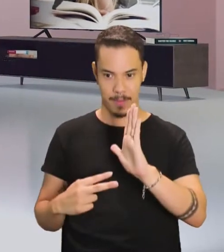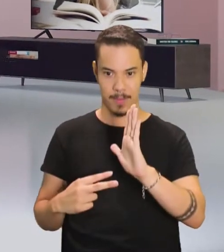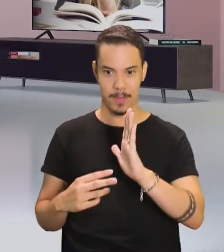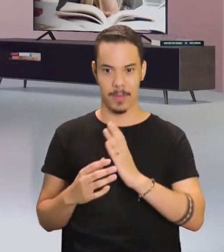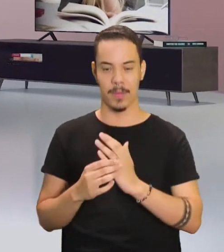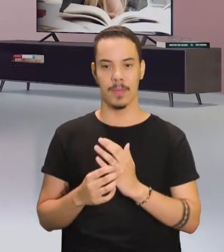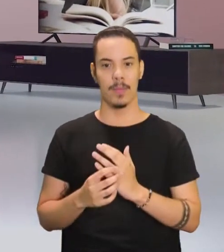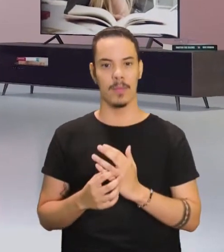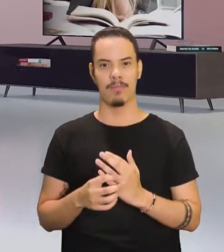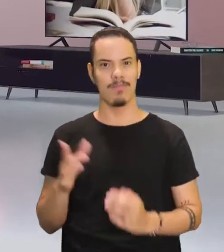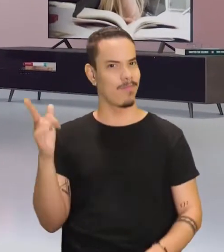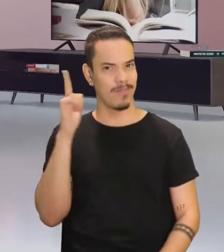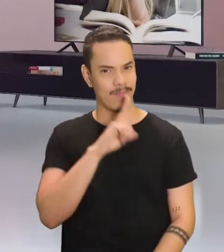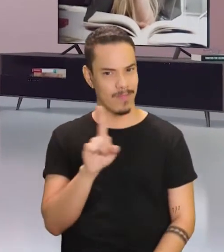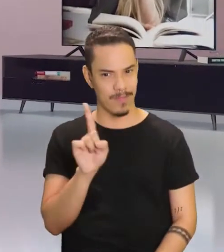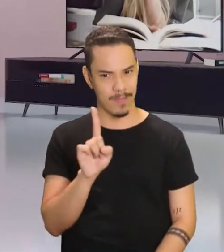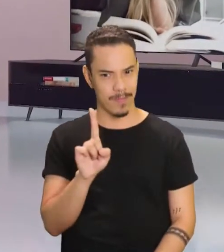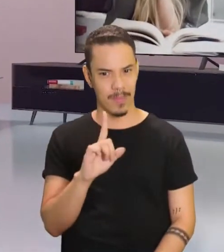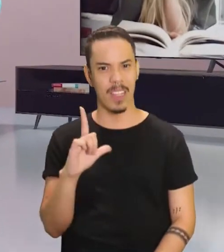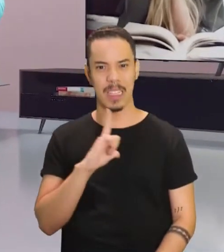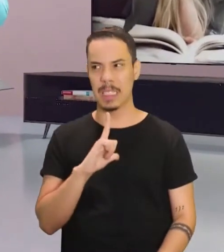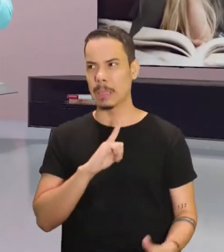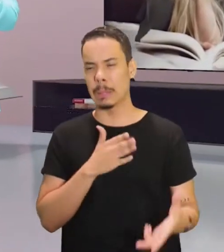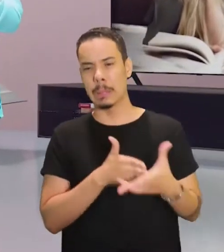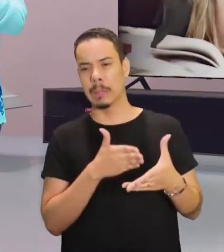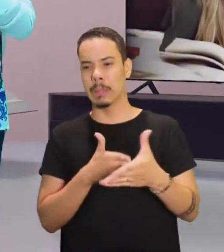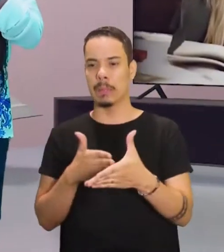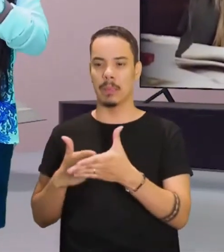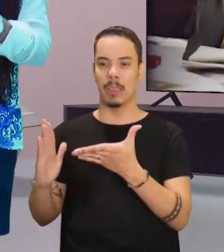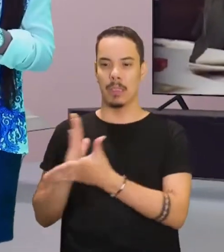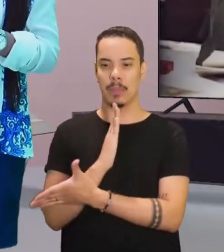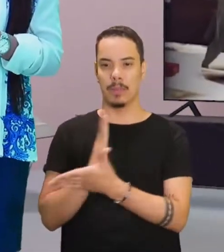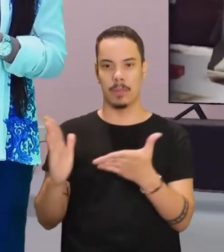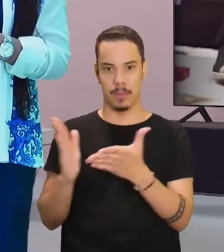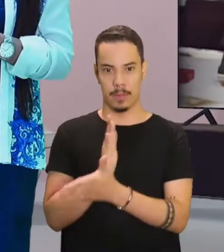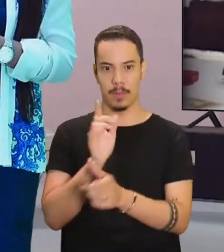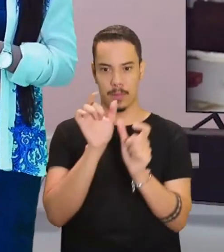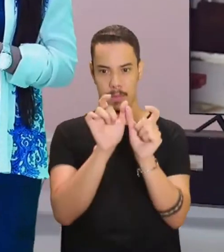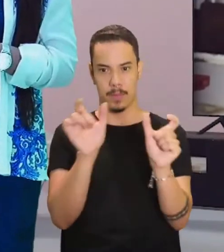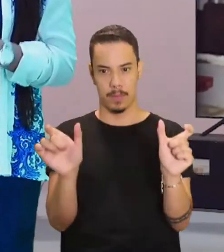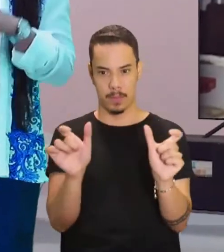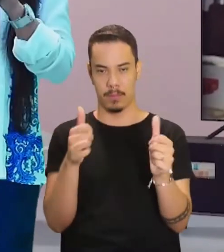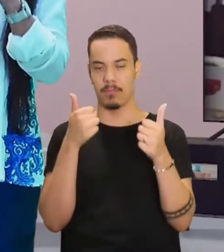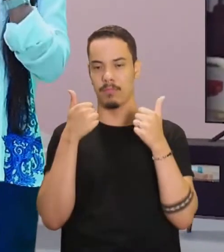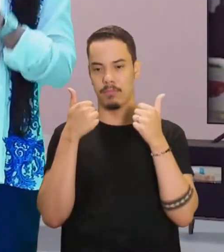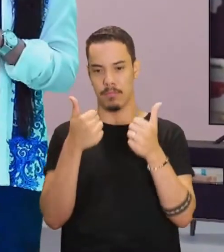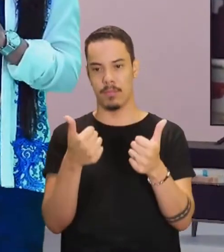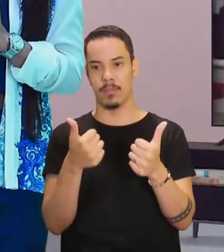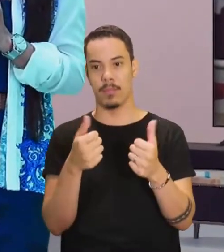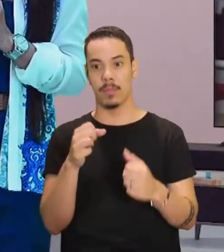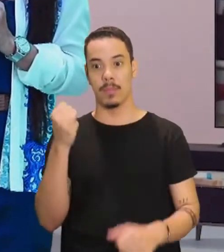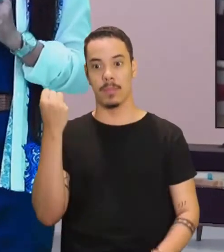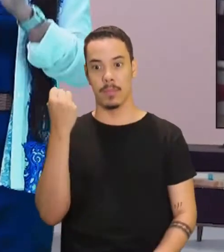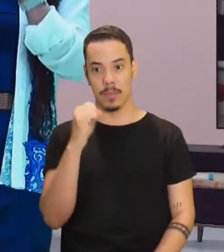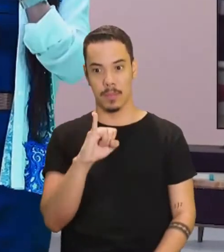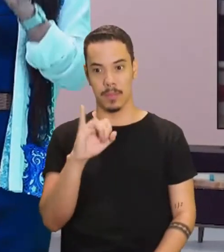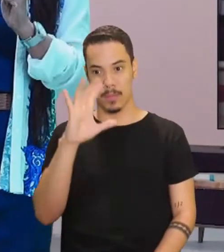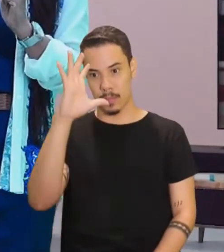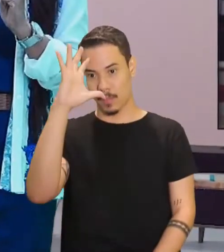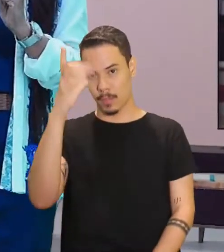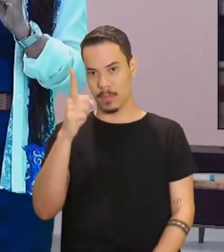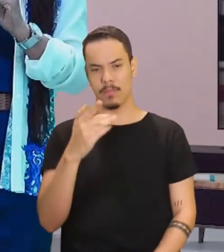tá certo. Não conseguiu? Teve dificuldade na pronúncia de algumas palavras? Tudo bem. Olha, quando isso acontecer, você